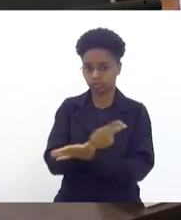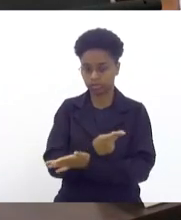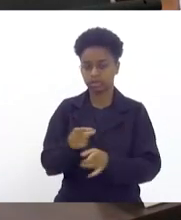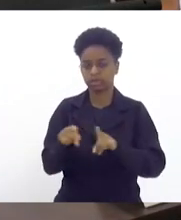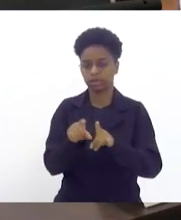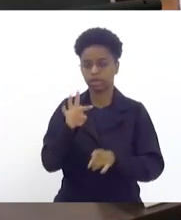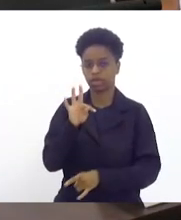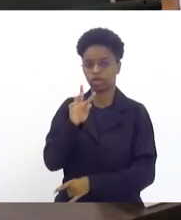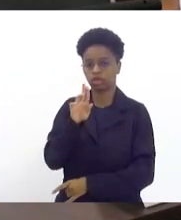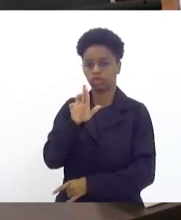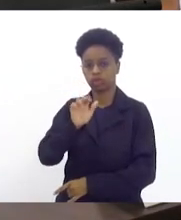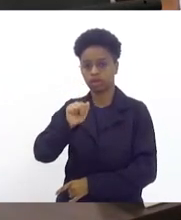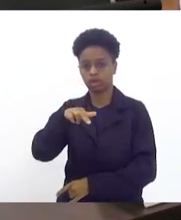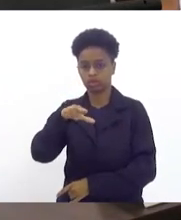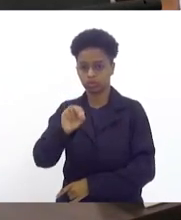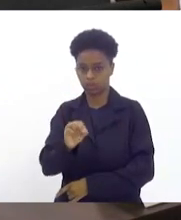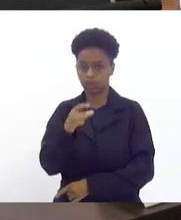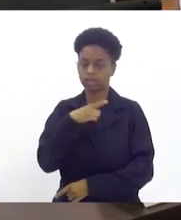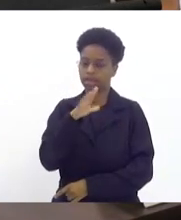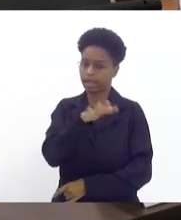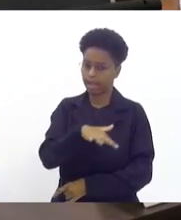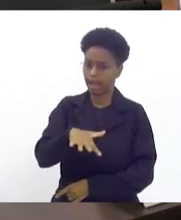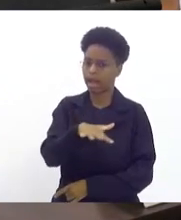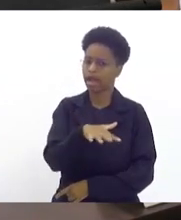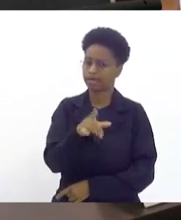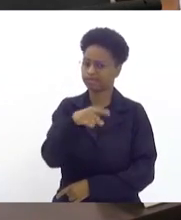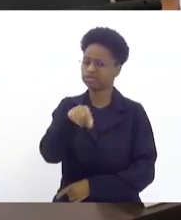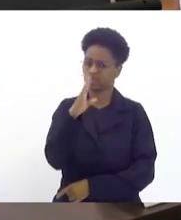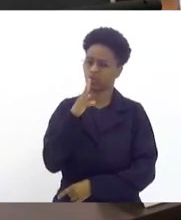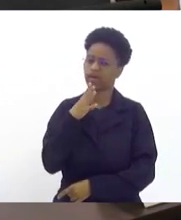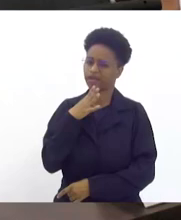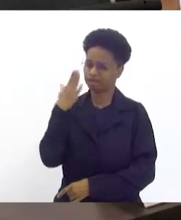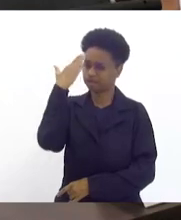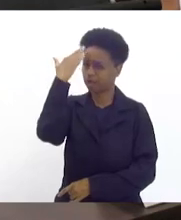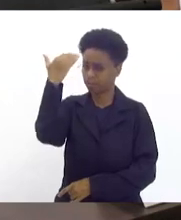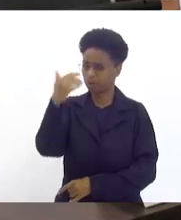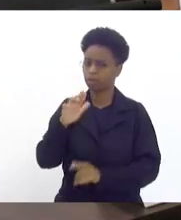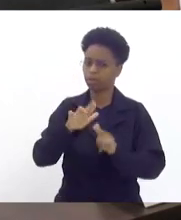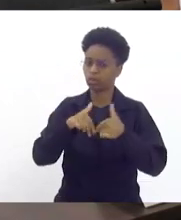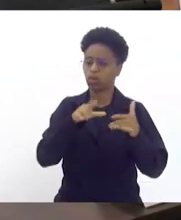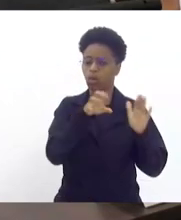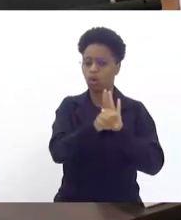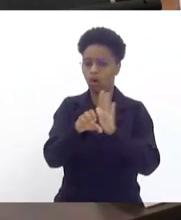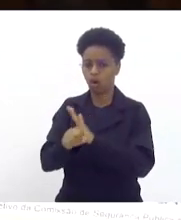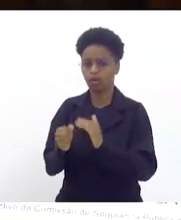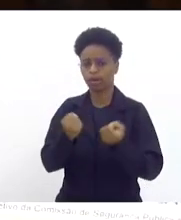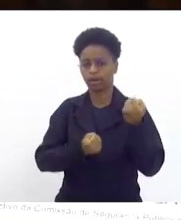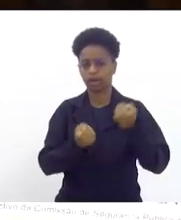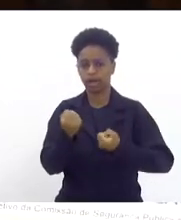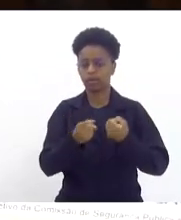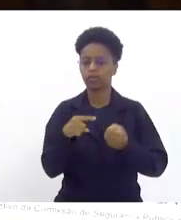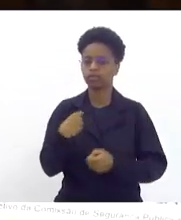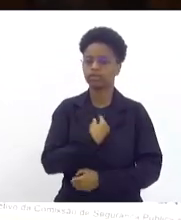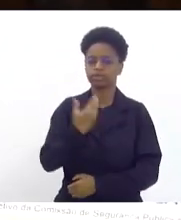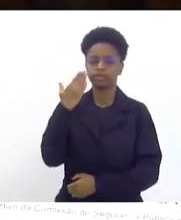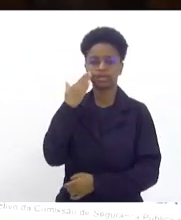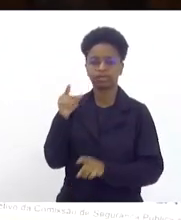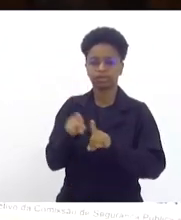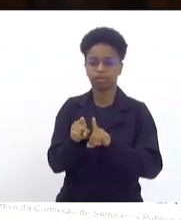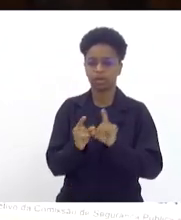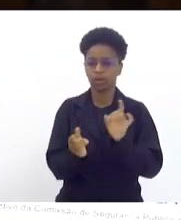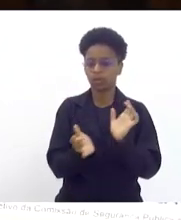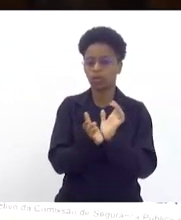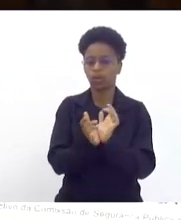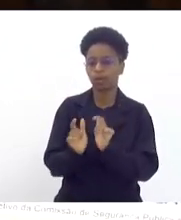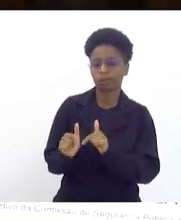do Turano é uma área clássica no Rio de Janeiro de cometimento de roubo de carro a gente sabe que as quadrilhas que